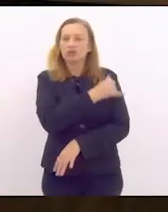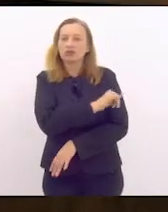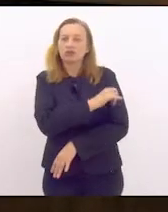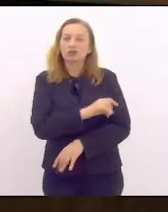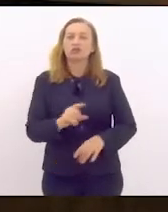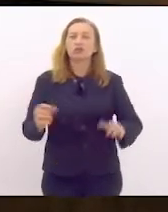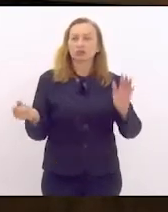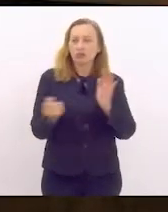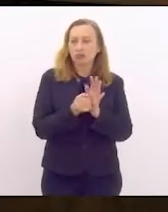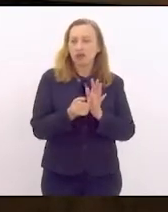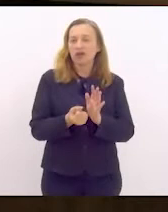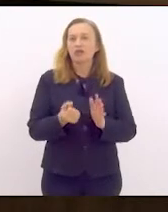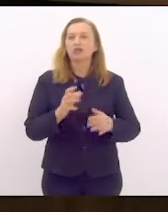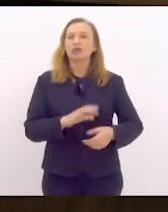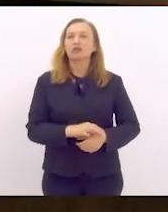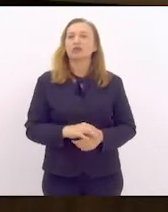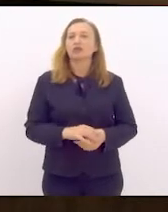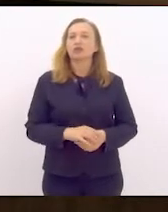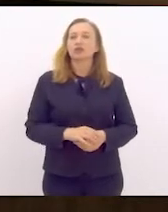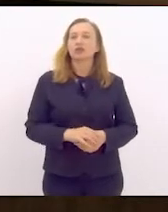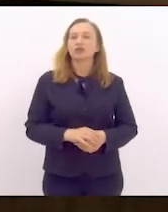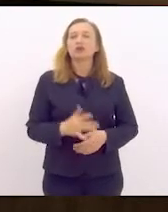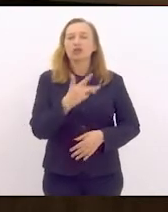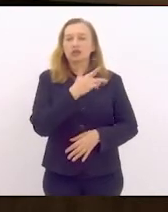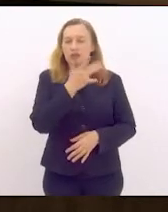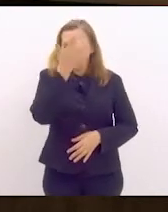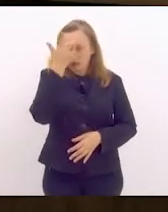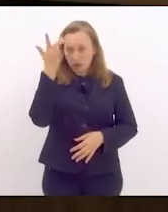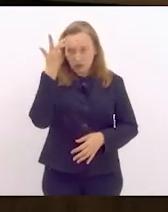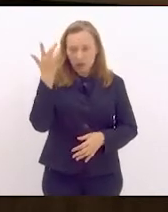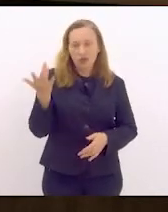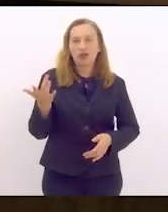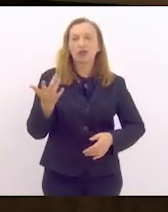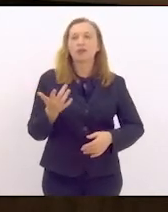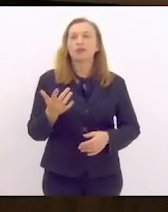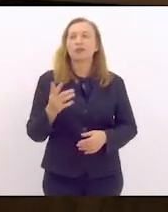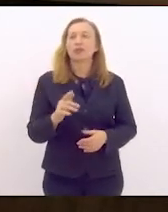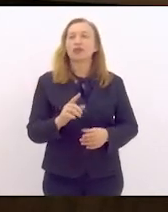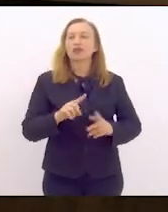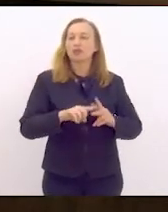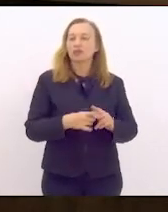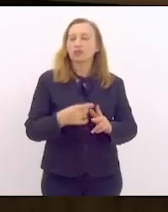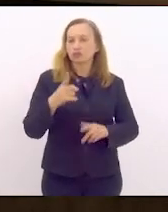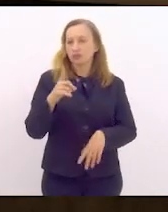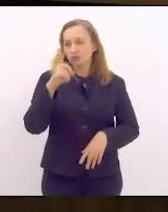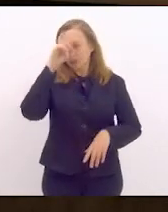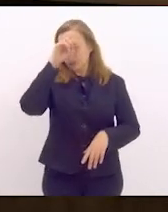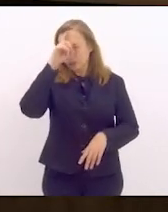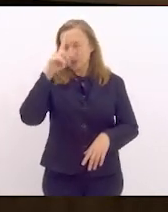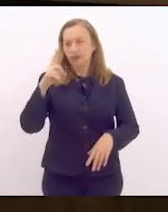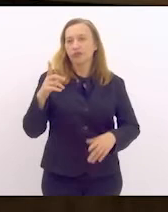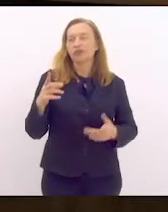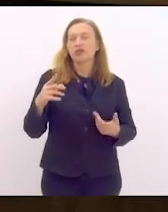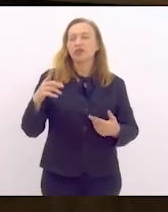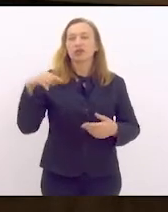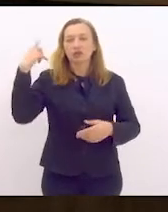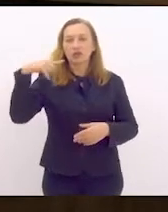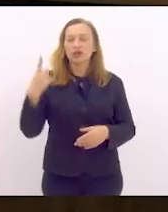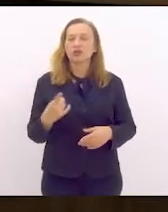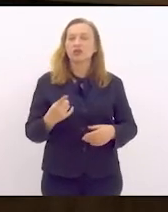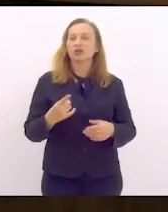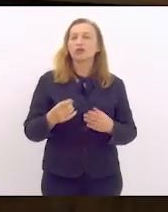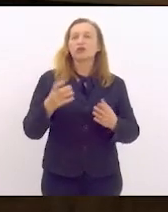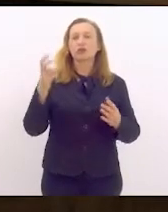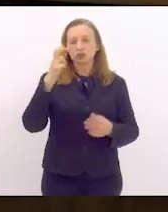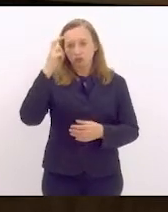um marco da interface entre saúde mental na linha da reforma psiquiátrica, cultura, trabalho, reinserção